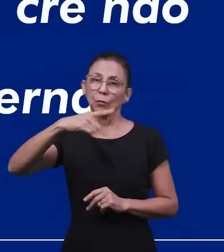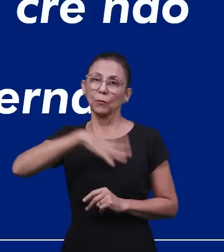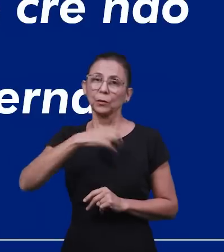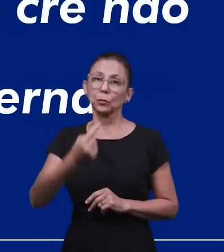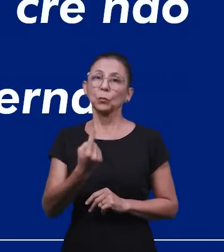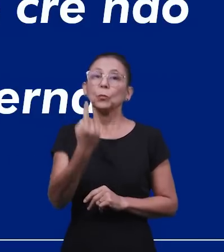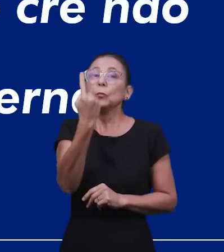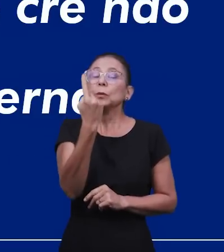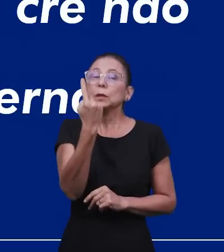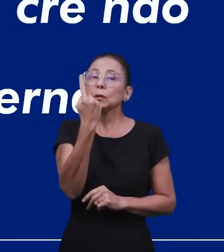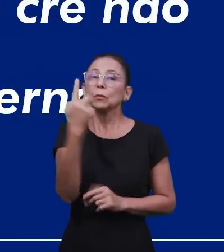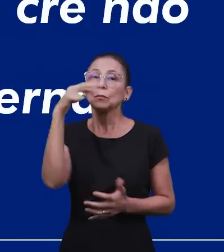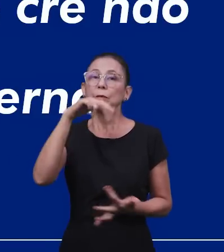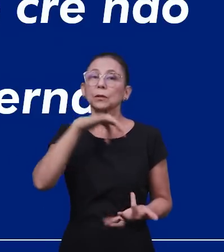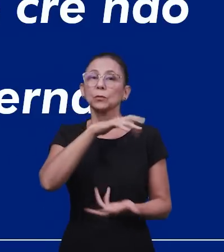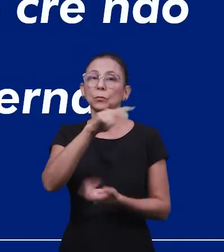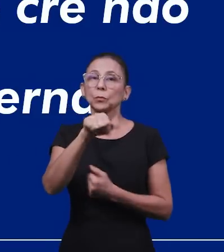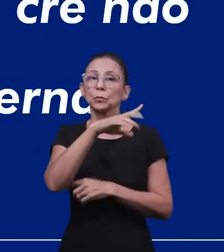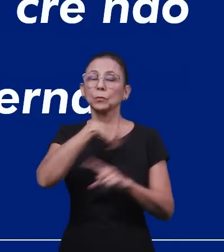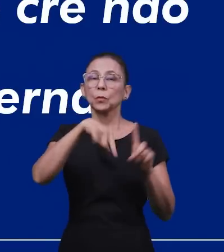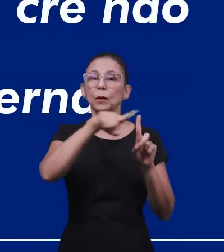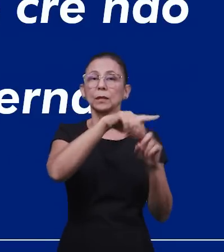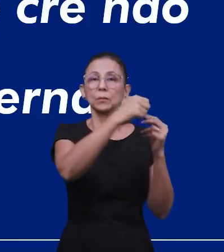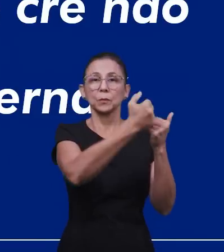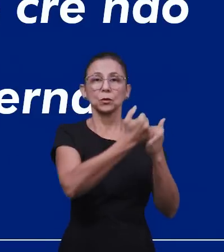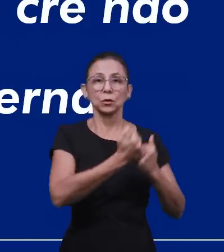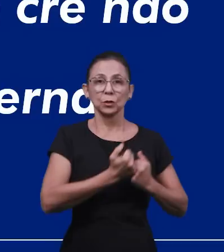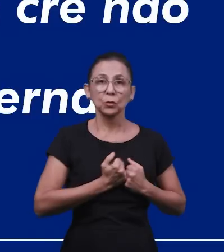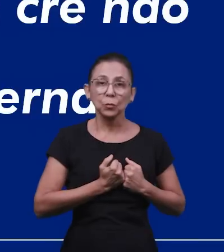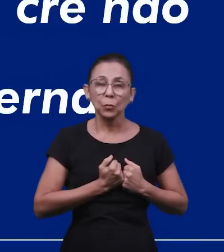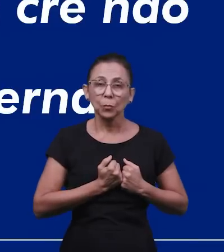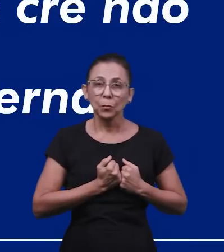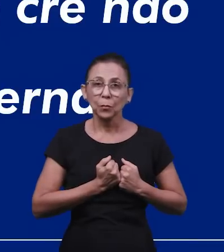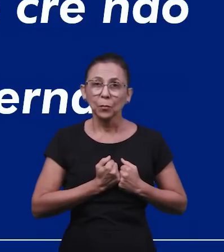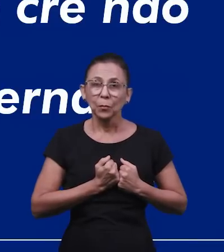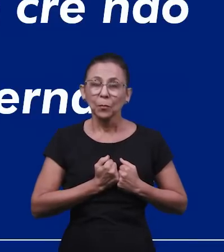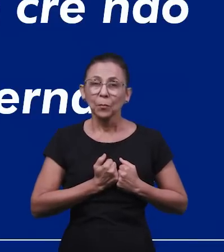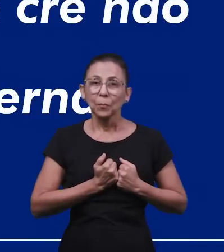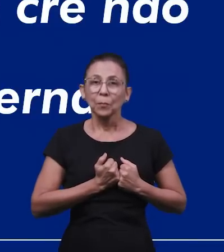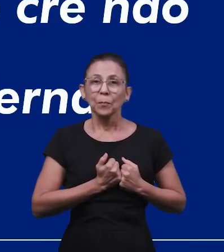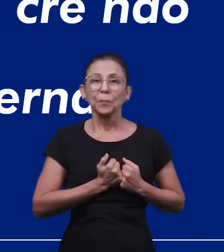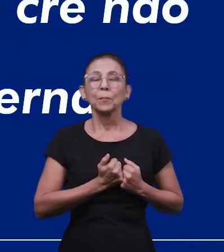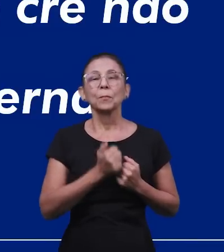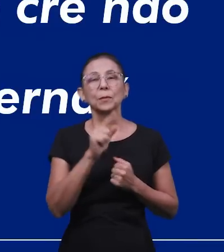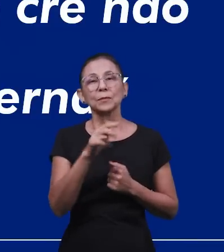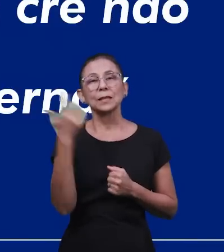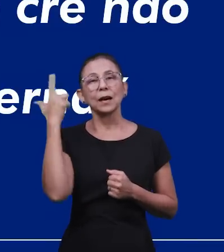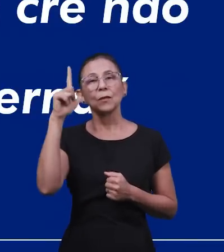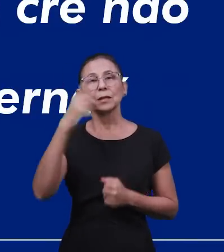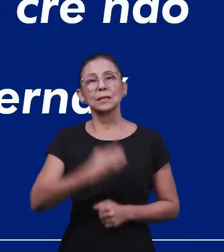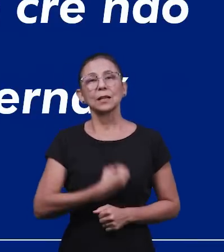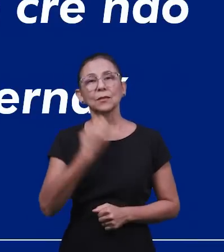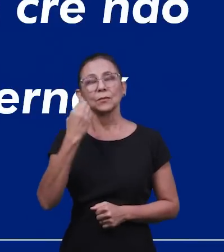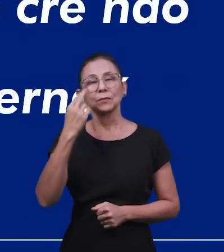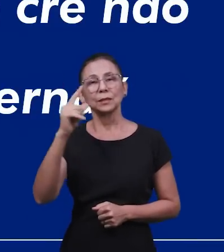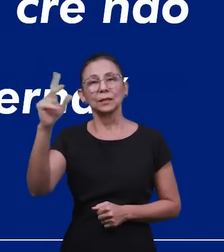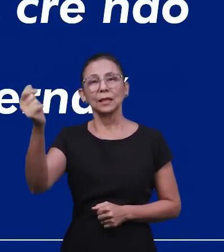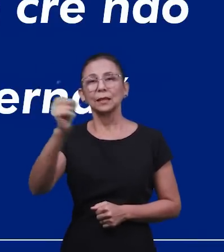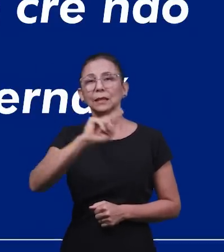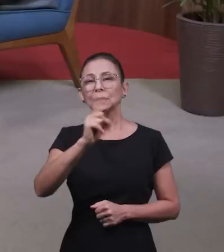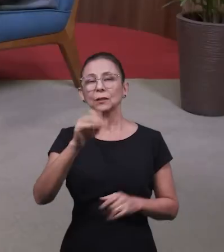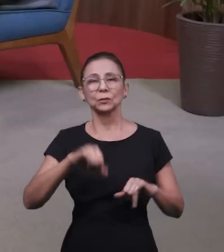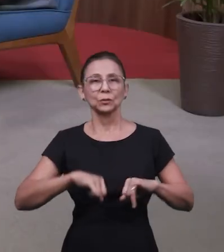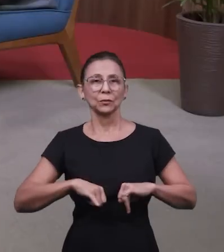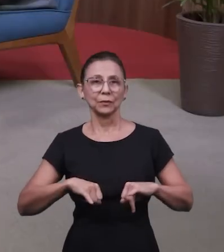aquele que nele crê não pereça, mas tenha a vida eterna. Louvado seja o nome do Senhor. Então, observe